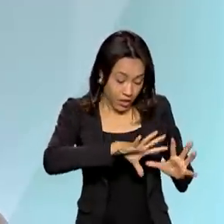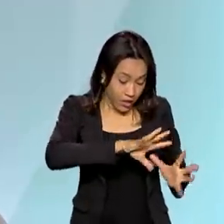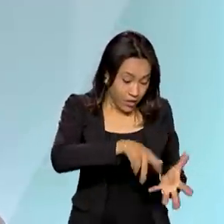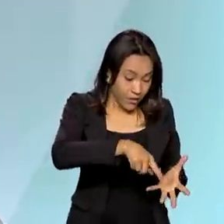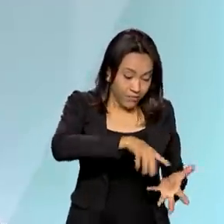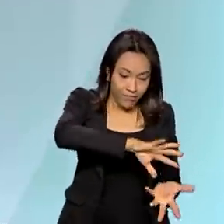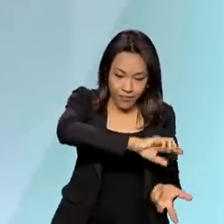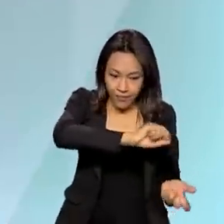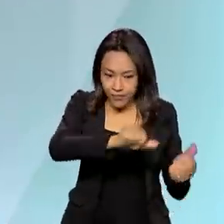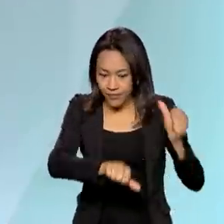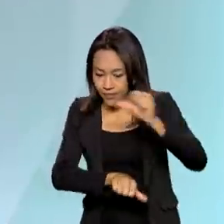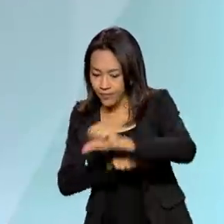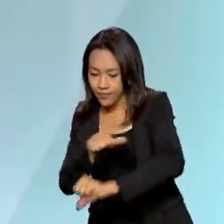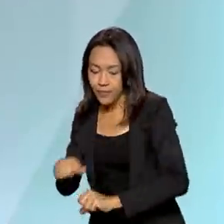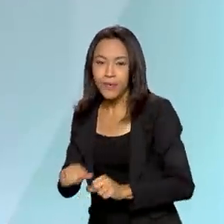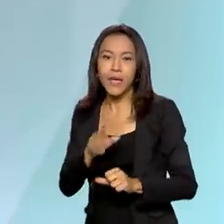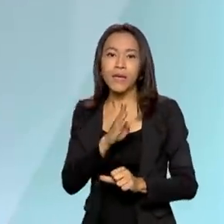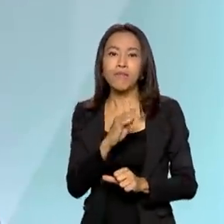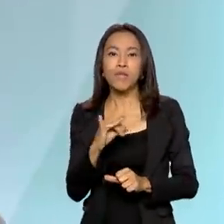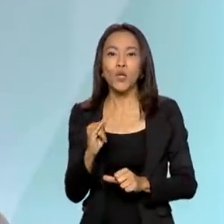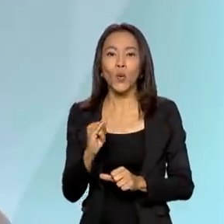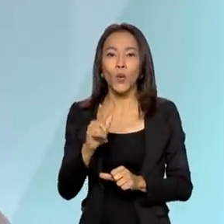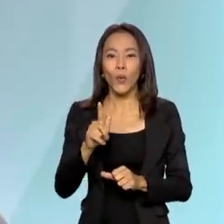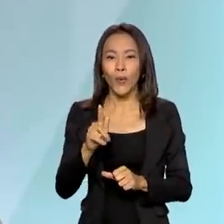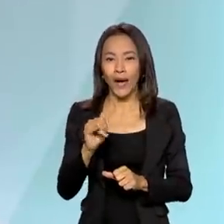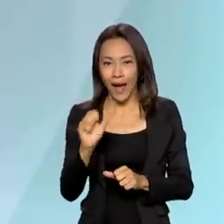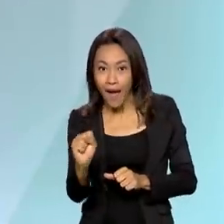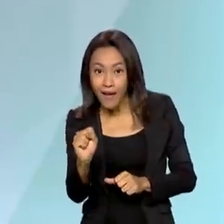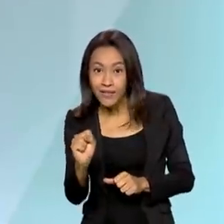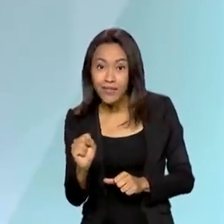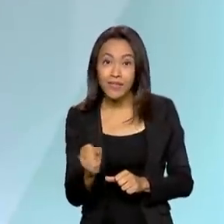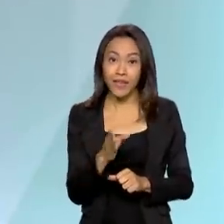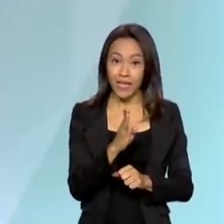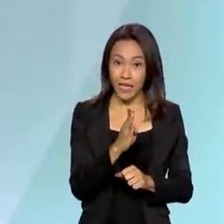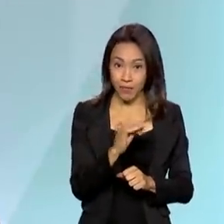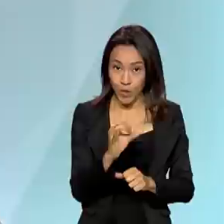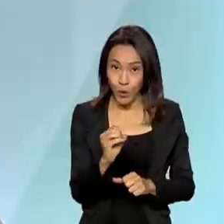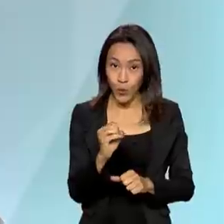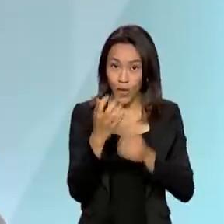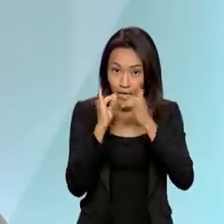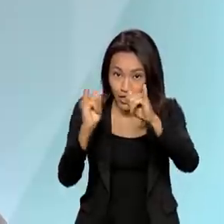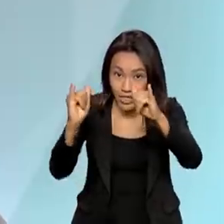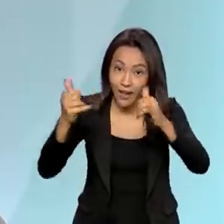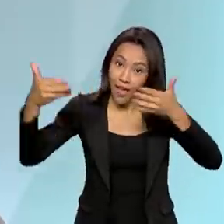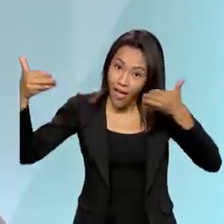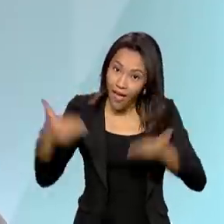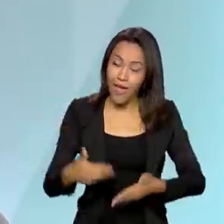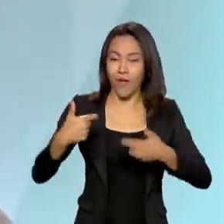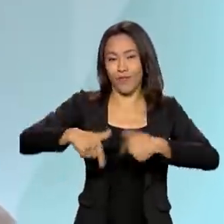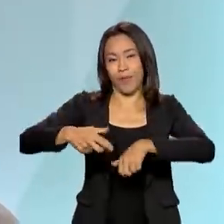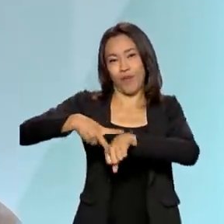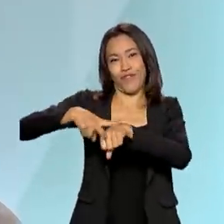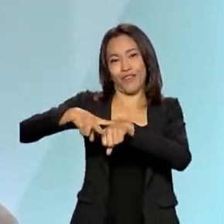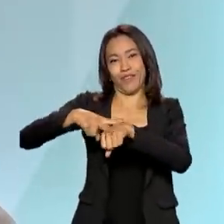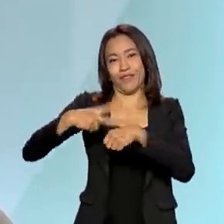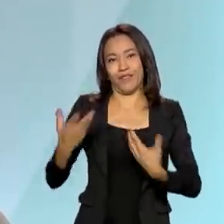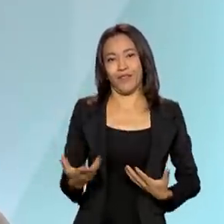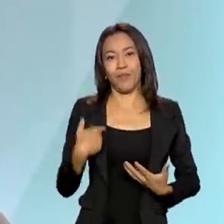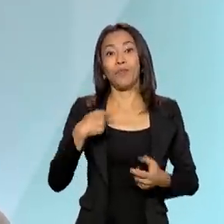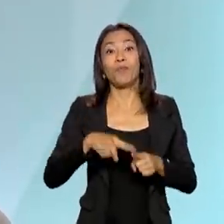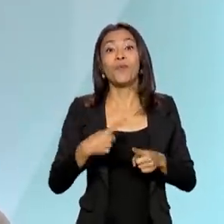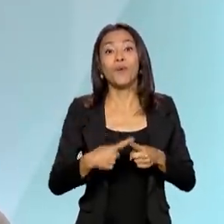energia, em energia verde, em bioenergia. Esse é o emprego verde que o Brasil tem, traz